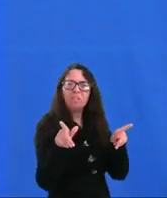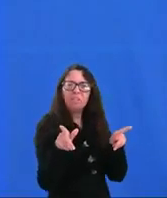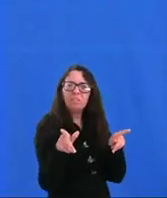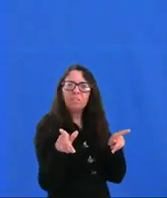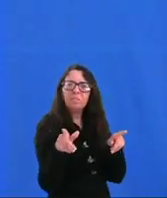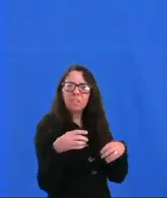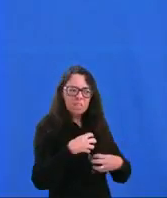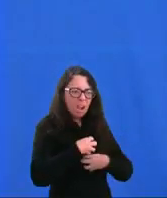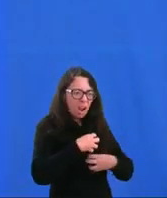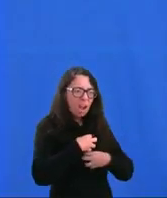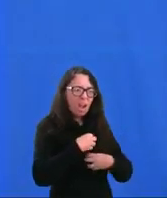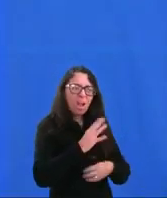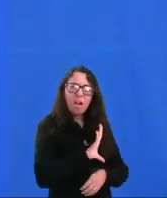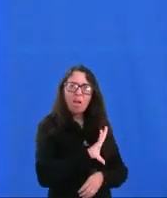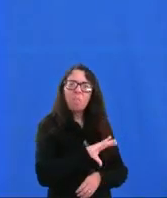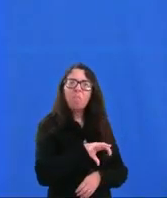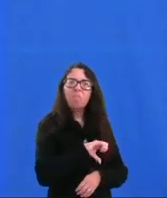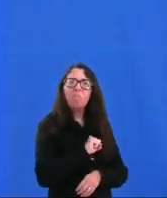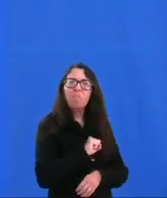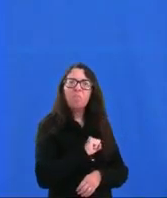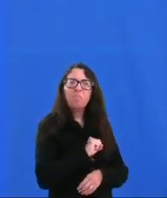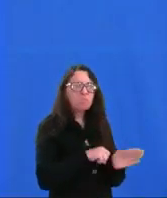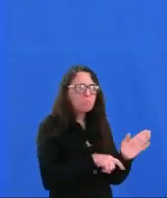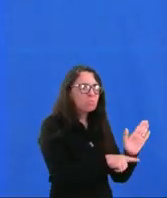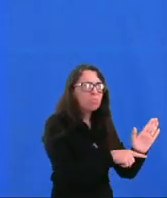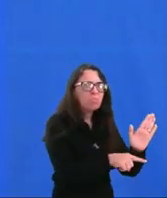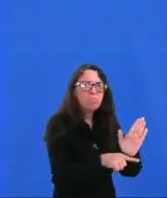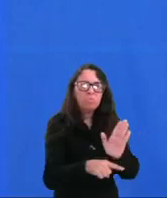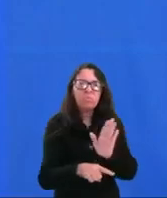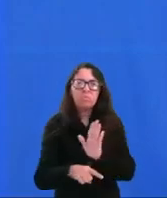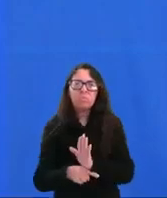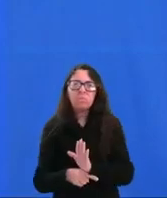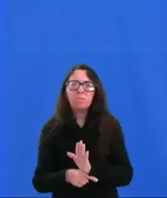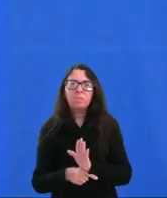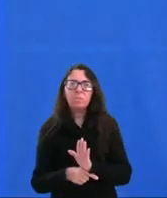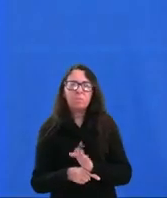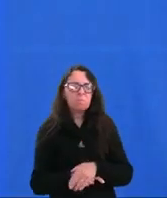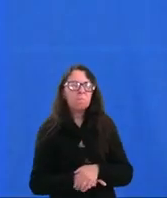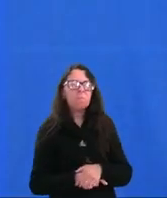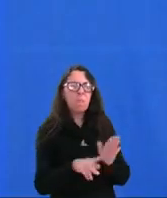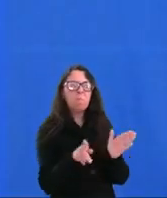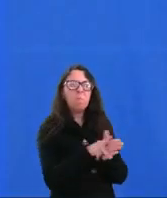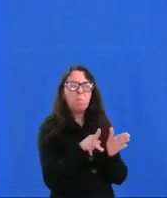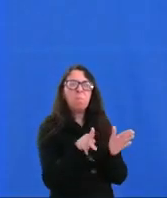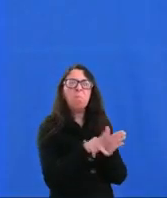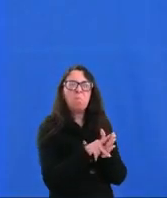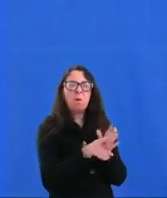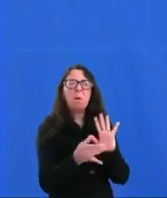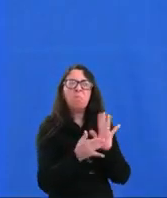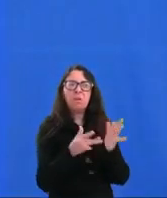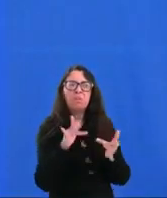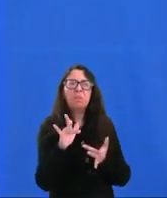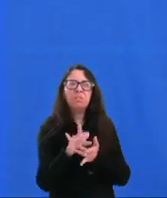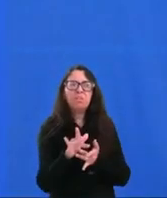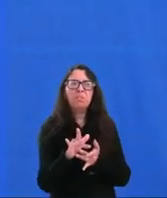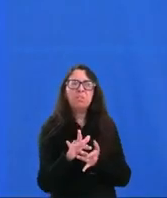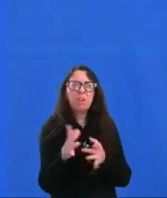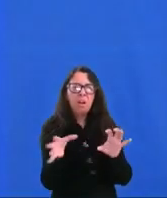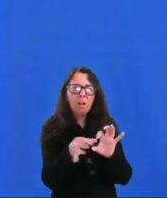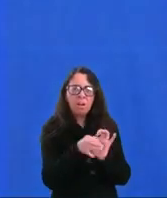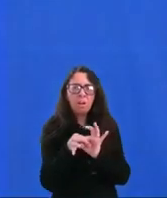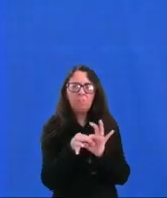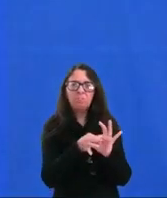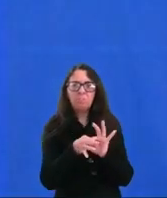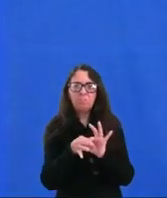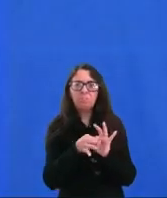Nós estamos aqui concluindo, amados, essa primeira parte